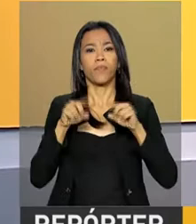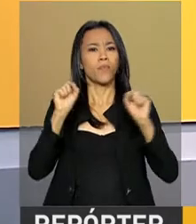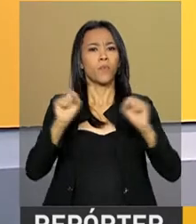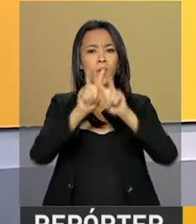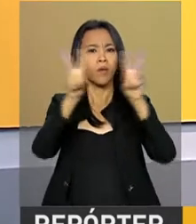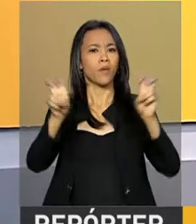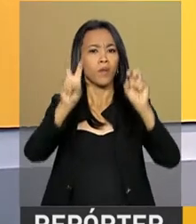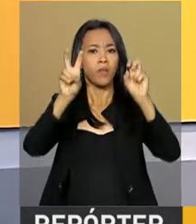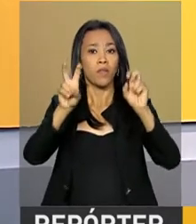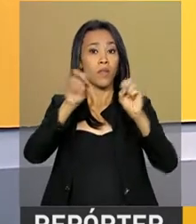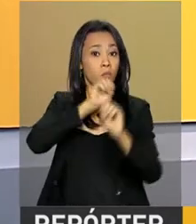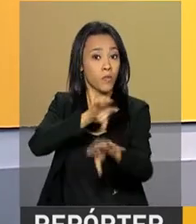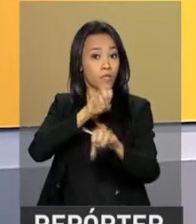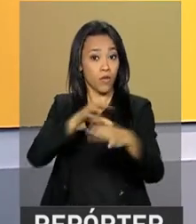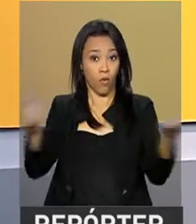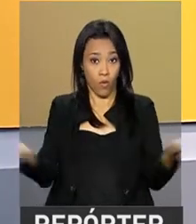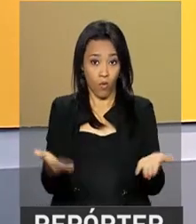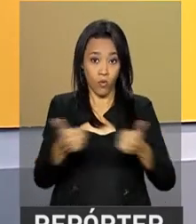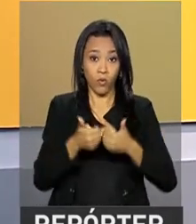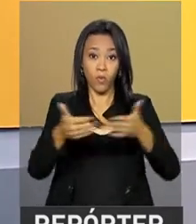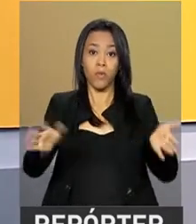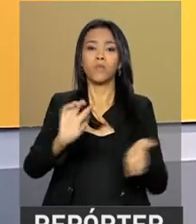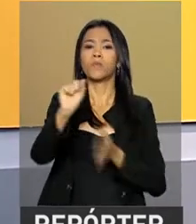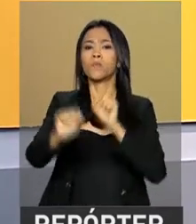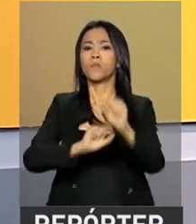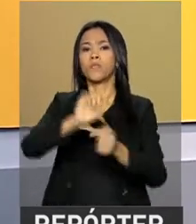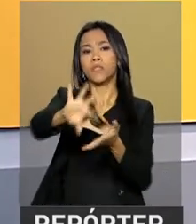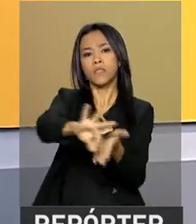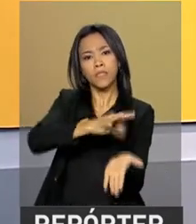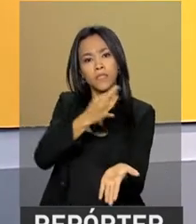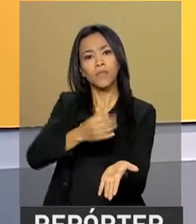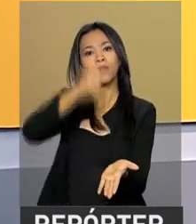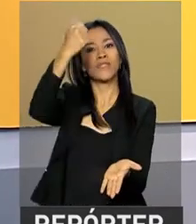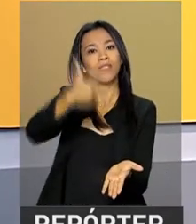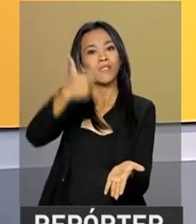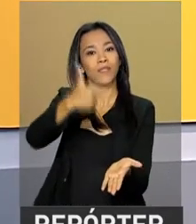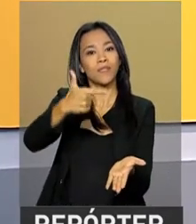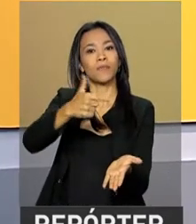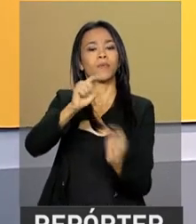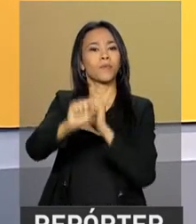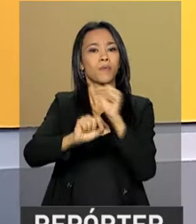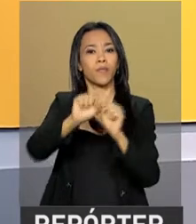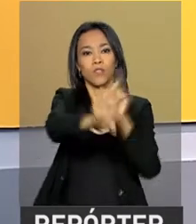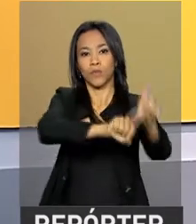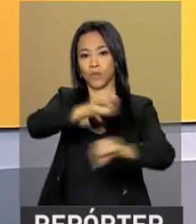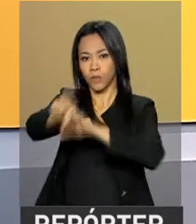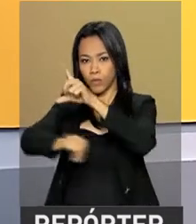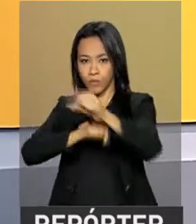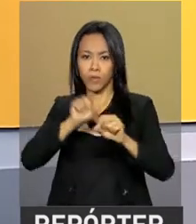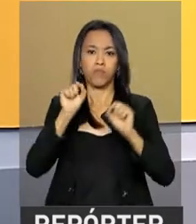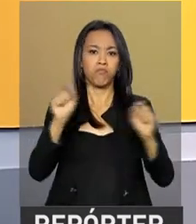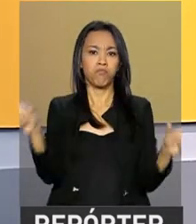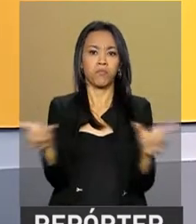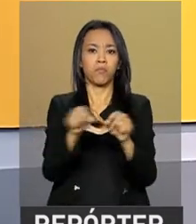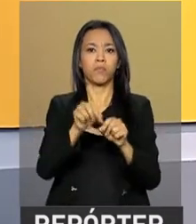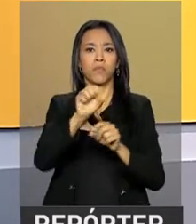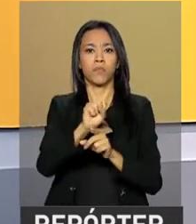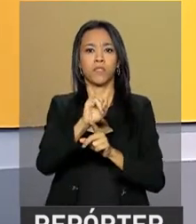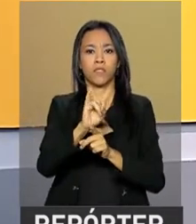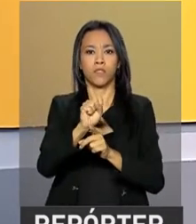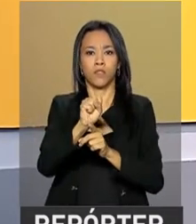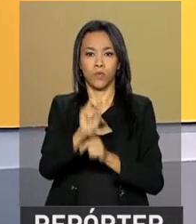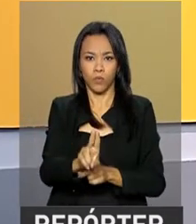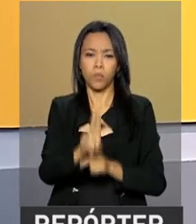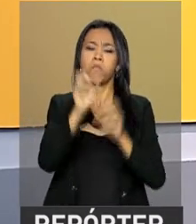começam hoje as inscrições para a segunda edição do sistema de seleção unificado sisu podem se inscrever